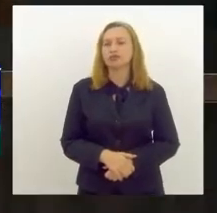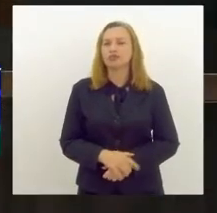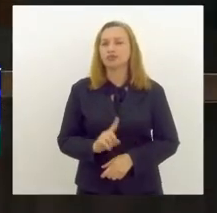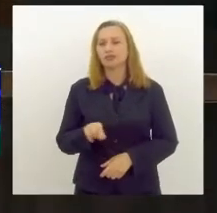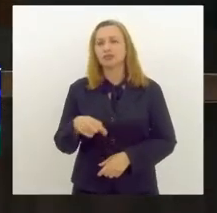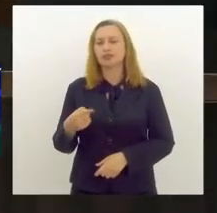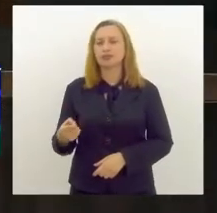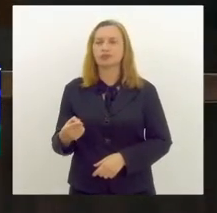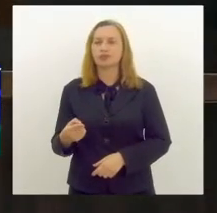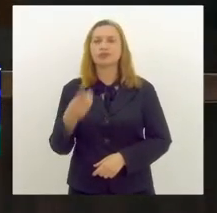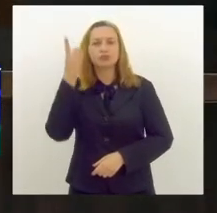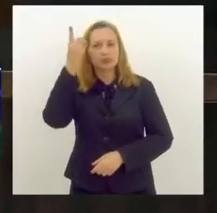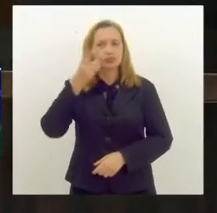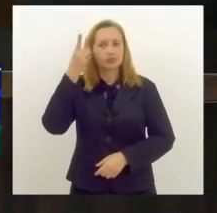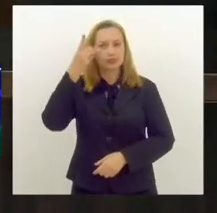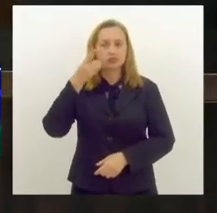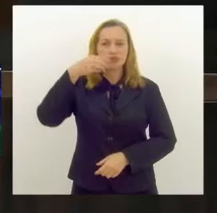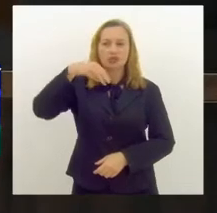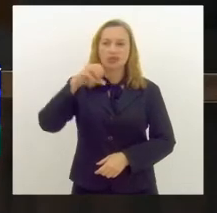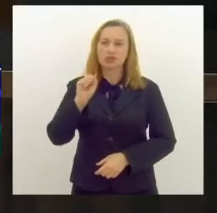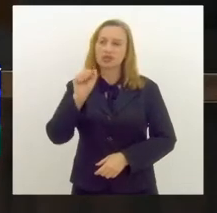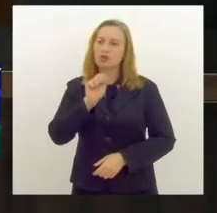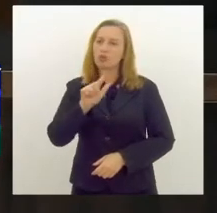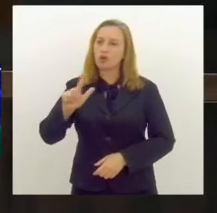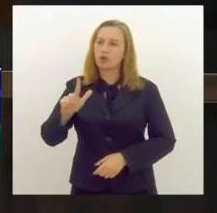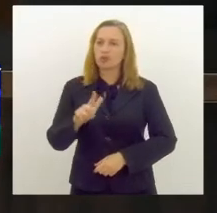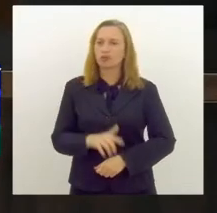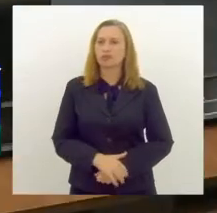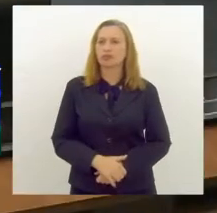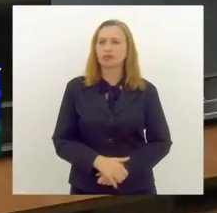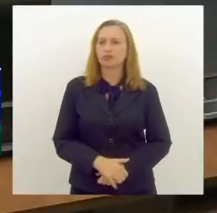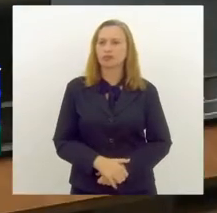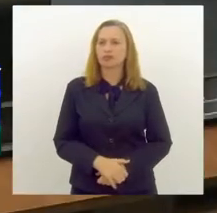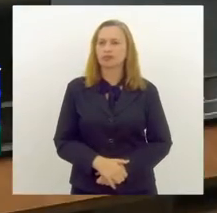Próximo inscrito, o deputado Samuel Malafaia.